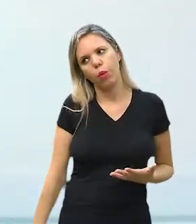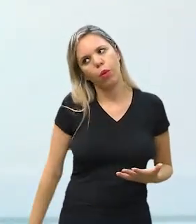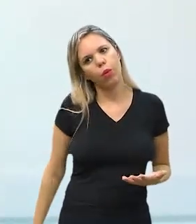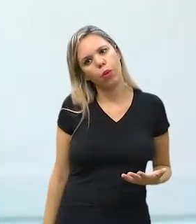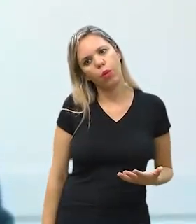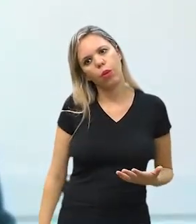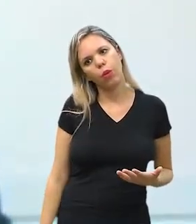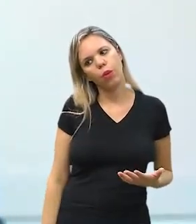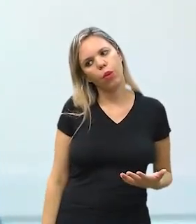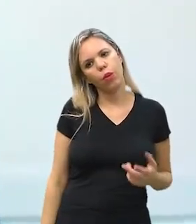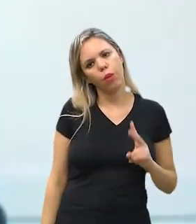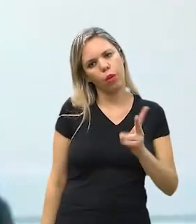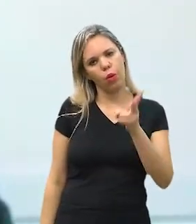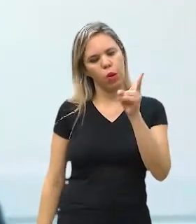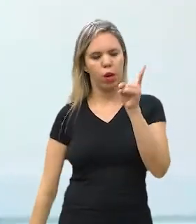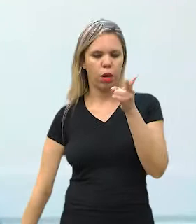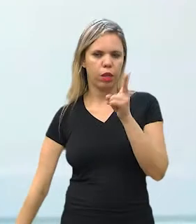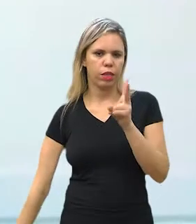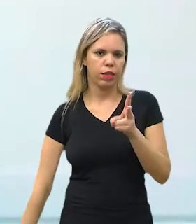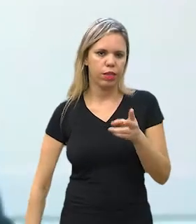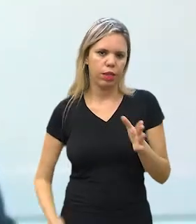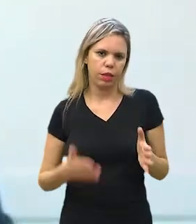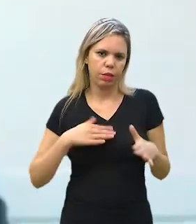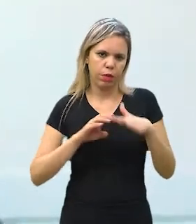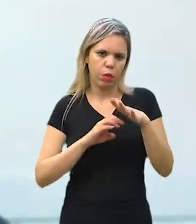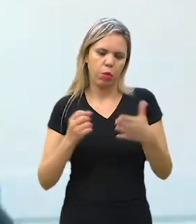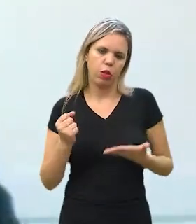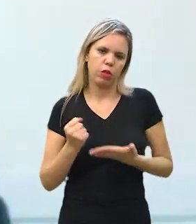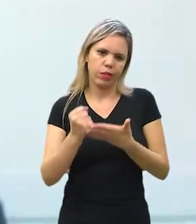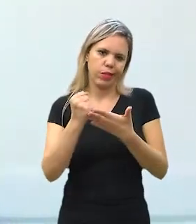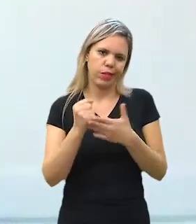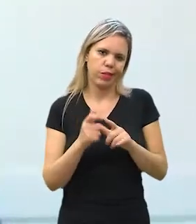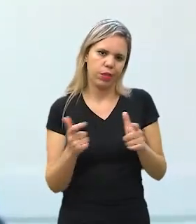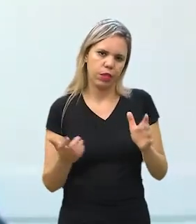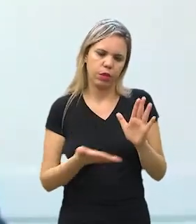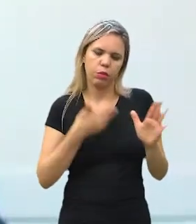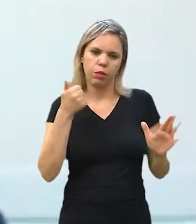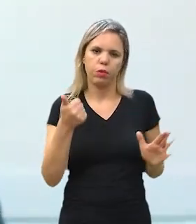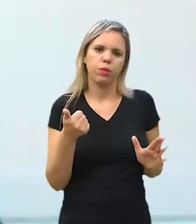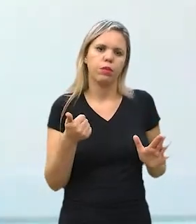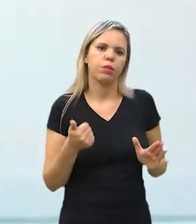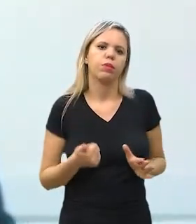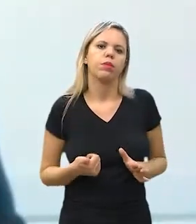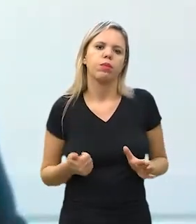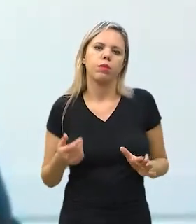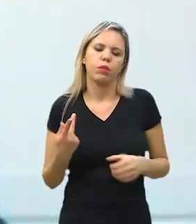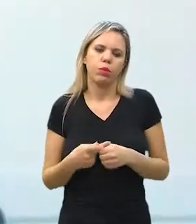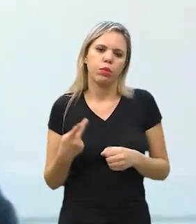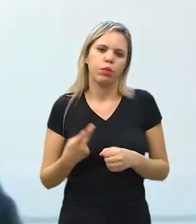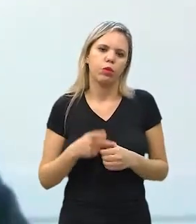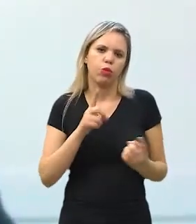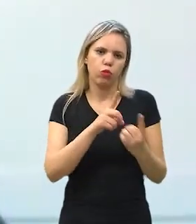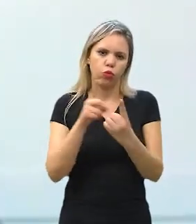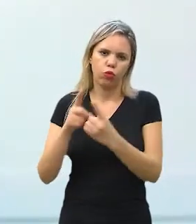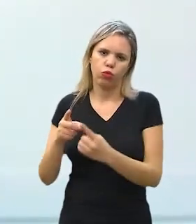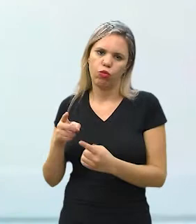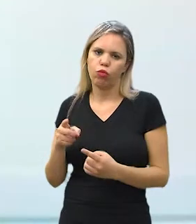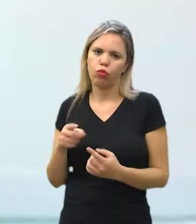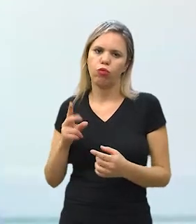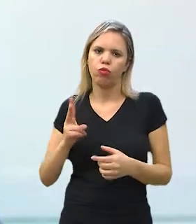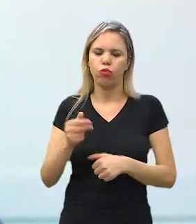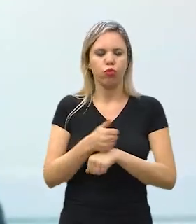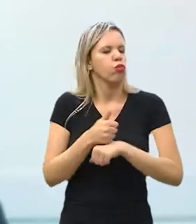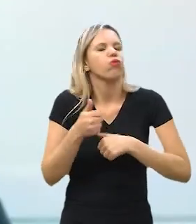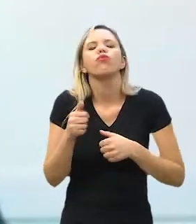eles gostariam, né, que continuasse, o que a minha empresa poderia aumentar de produtos